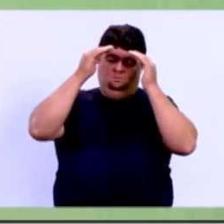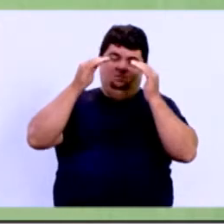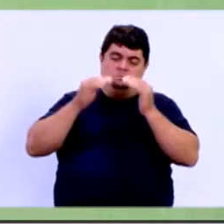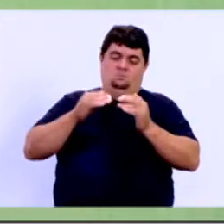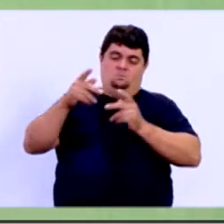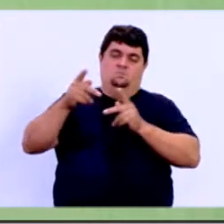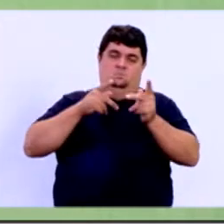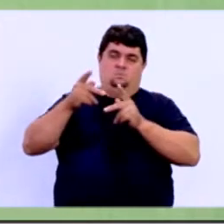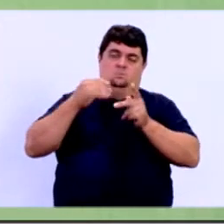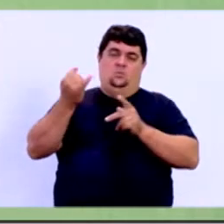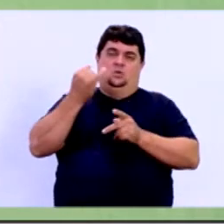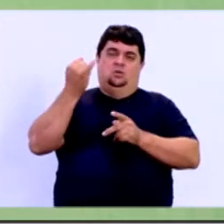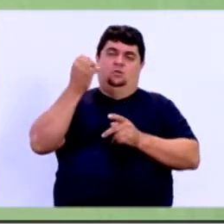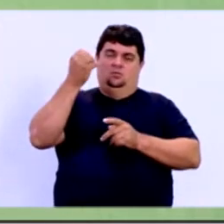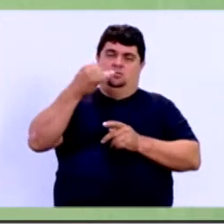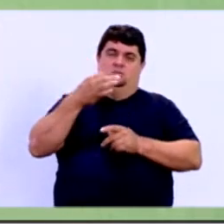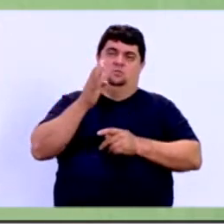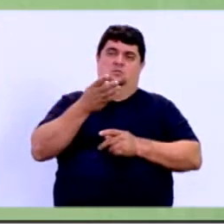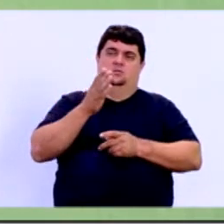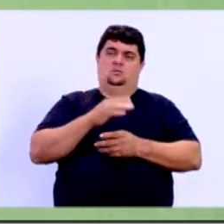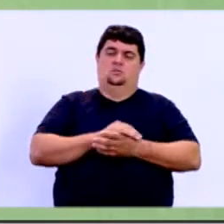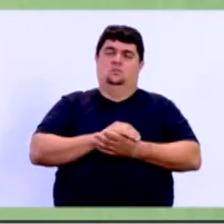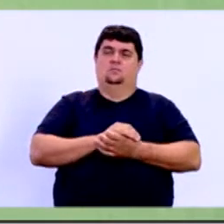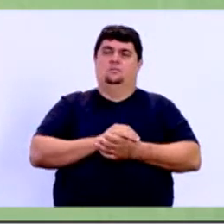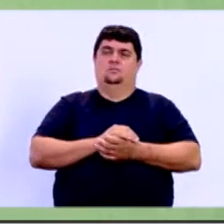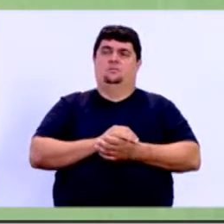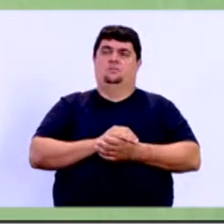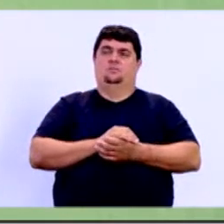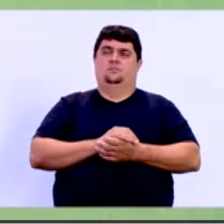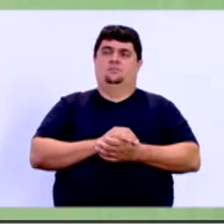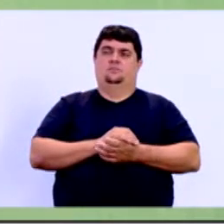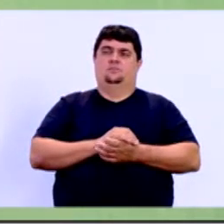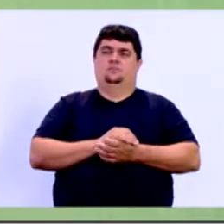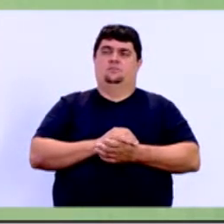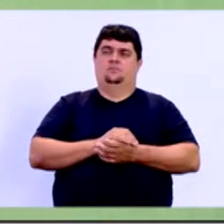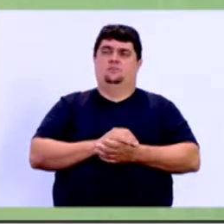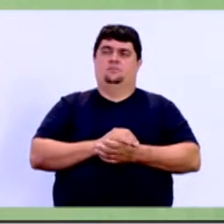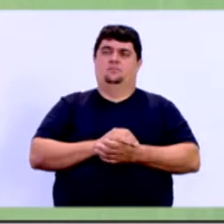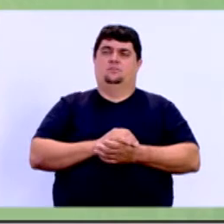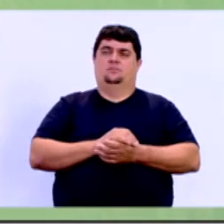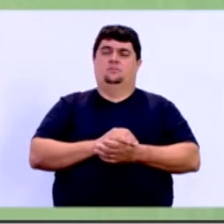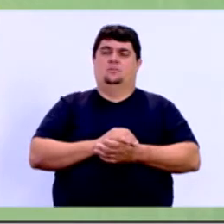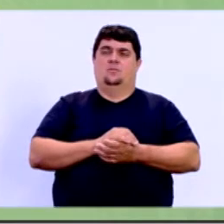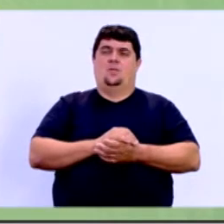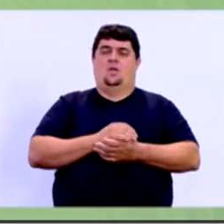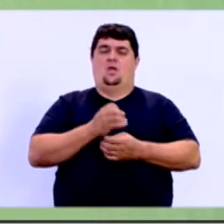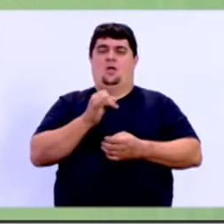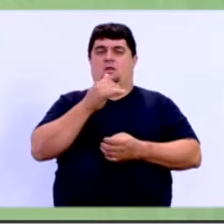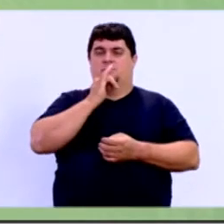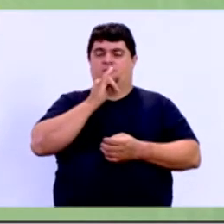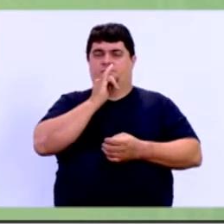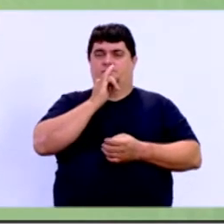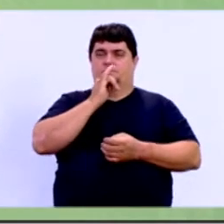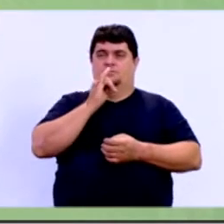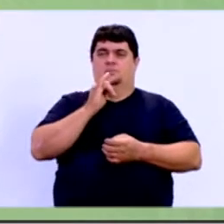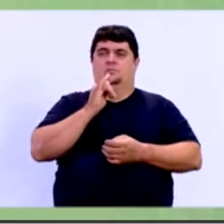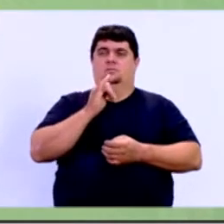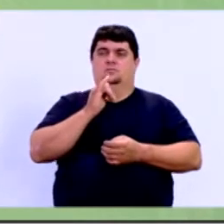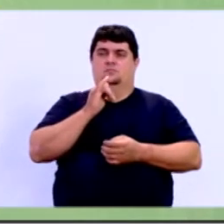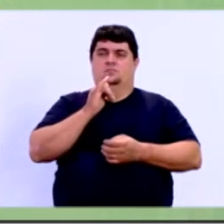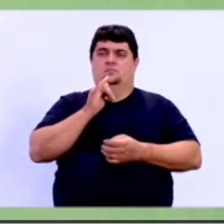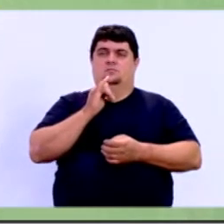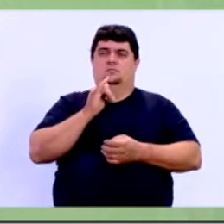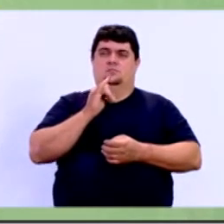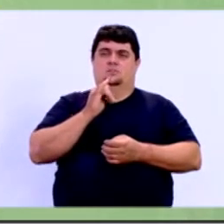Nós já falamos disso, né? Então, o estoque aqui embaixo, como exemplo, ele um